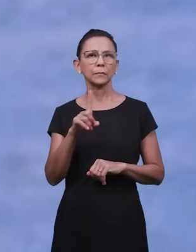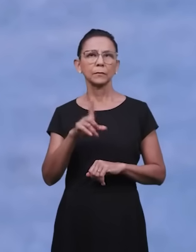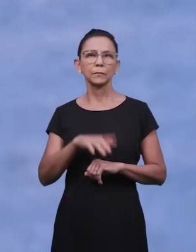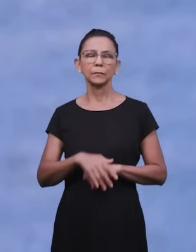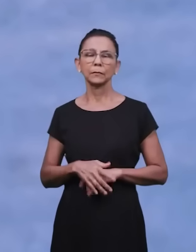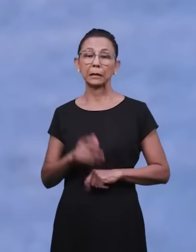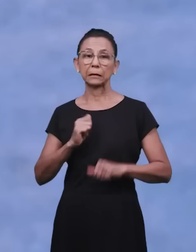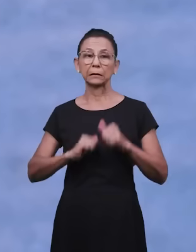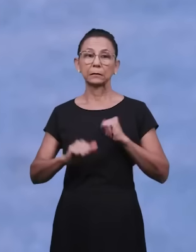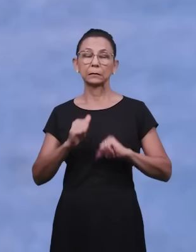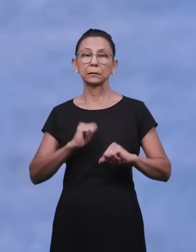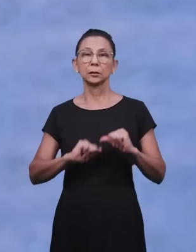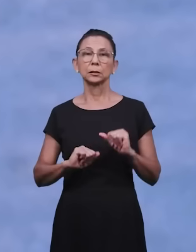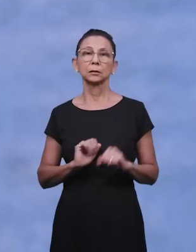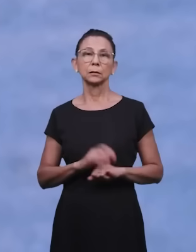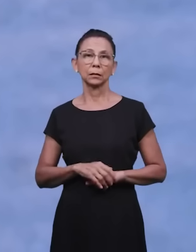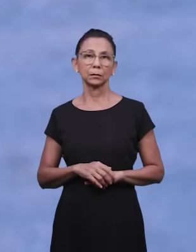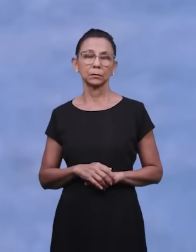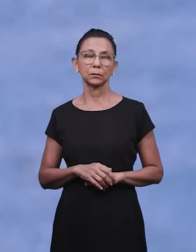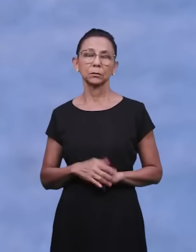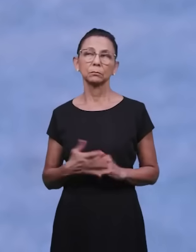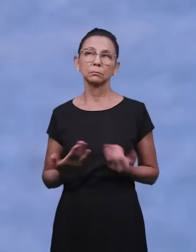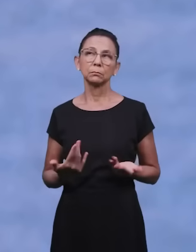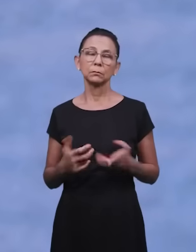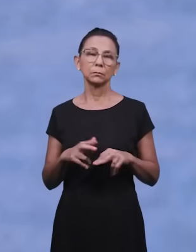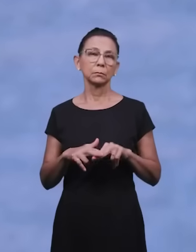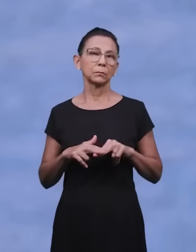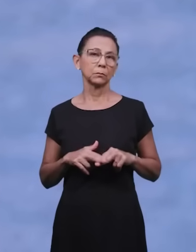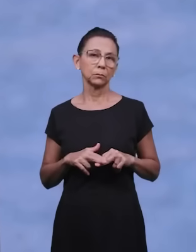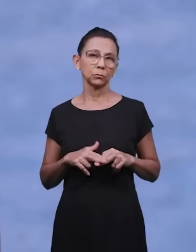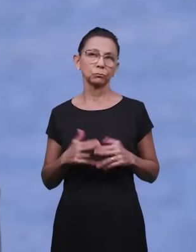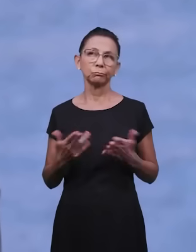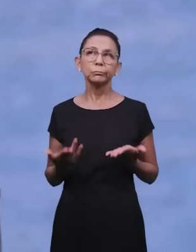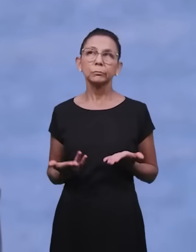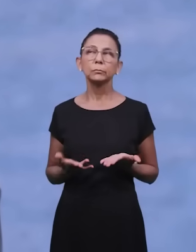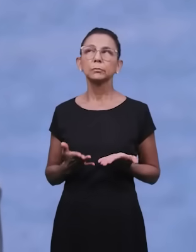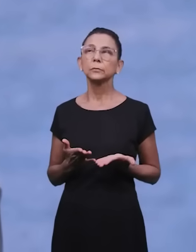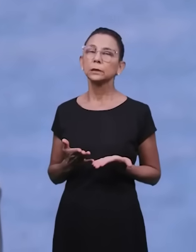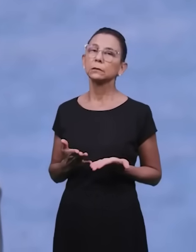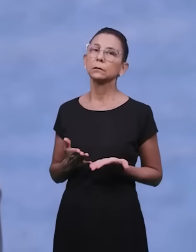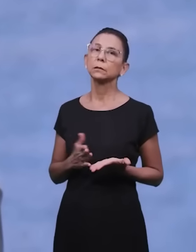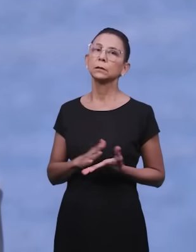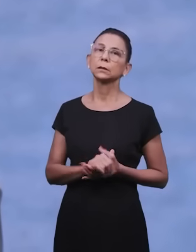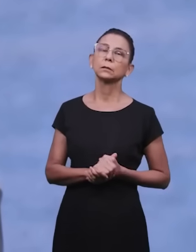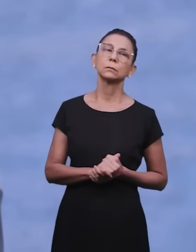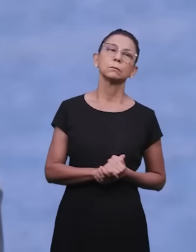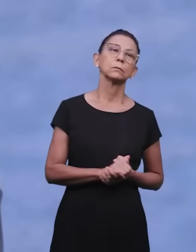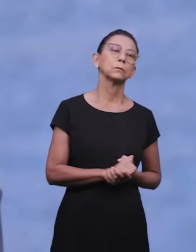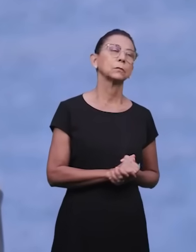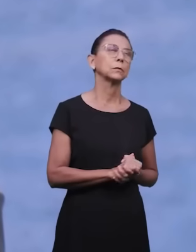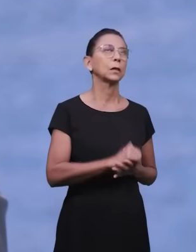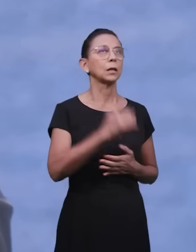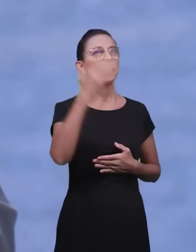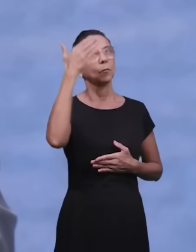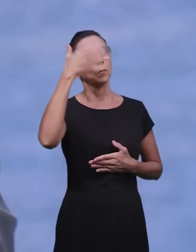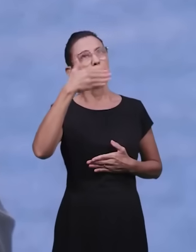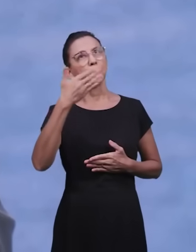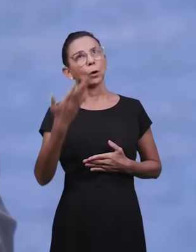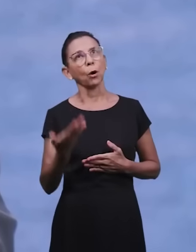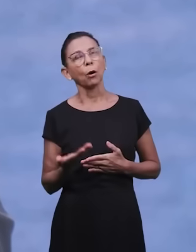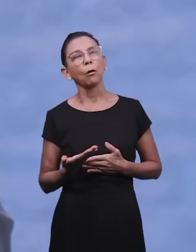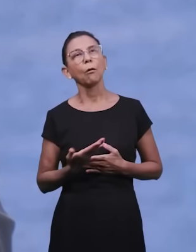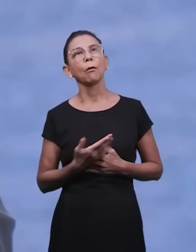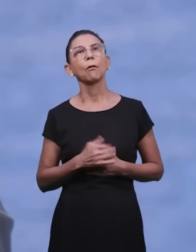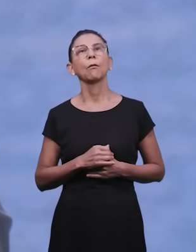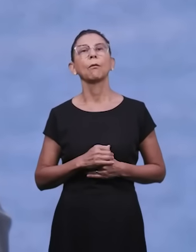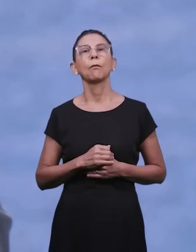precisar entrar num quadro de ansiedade em função dessa realidade do